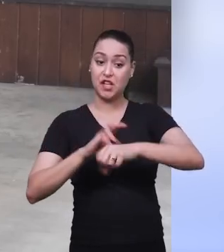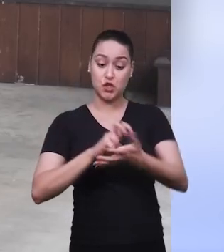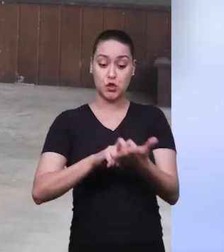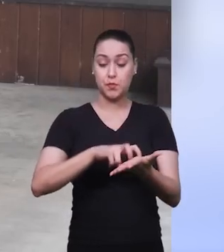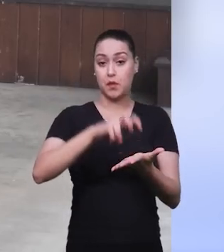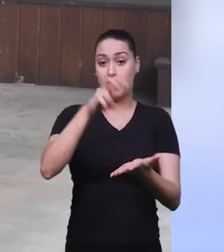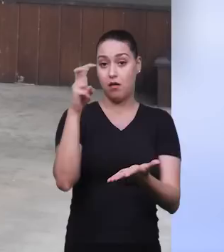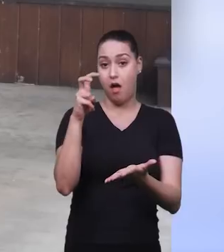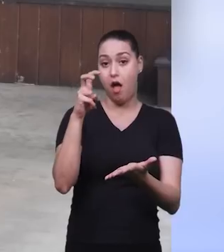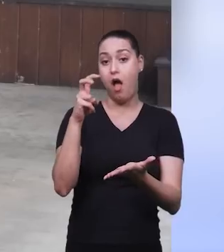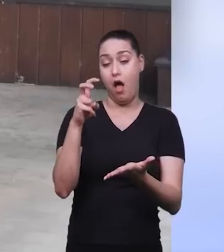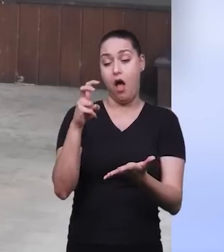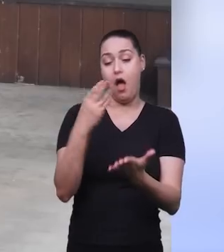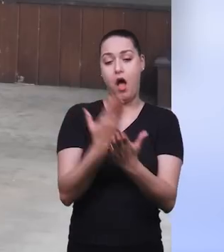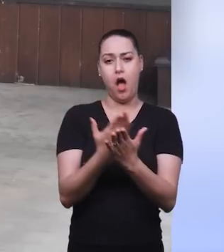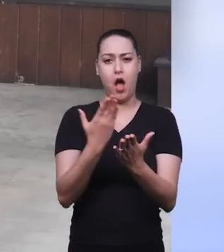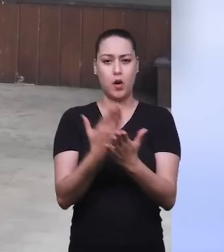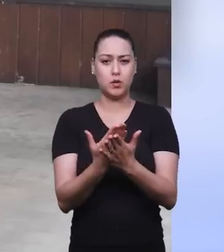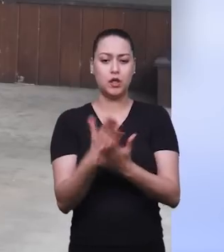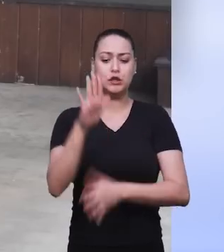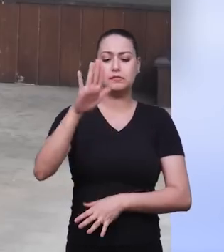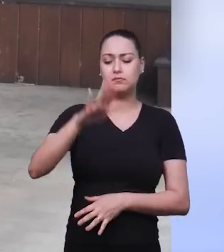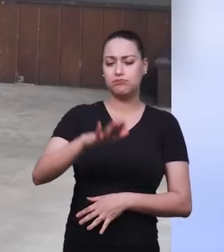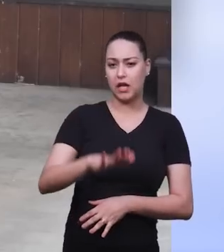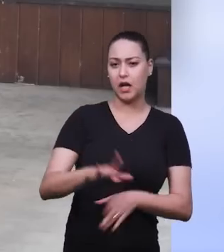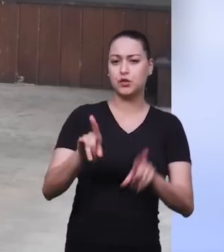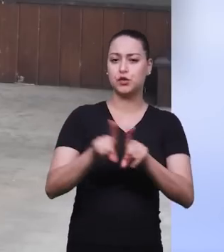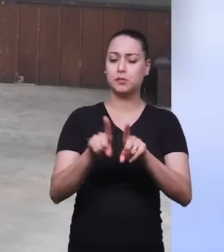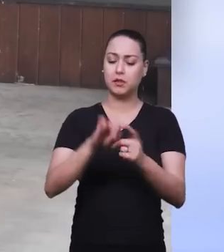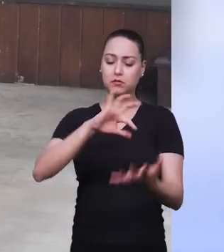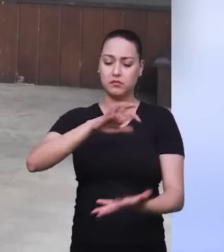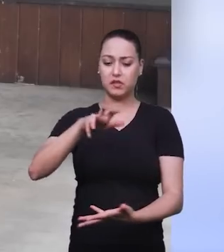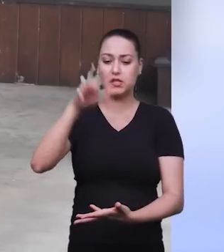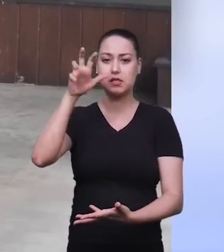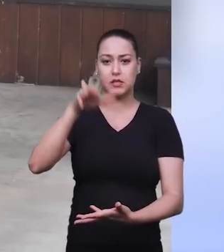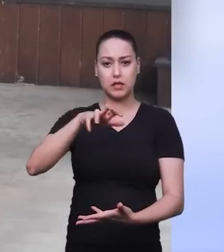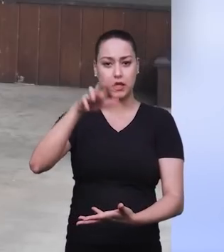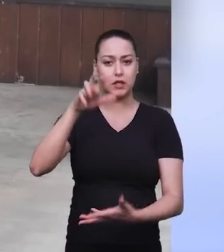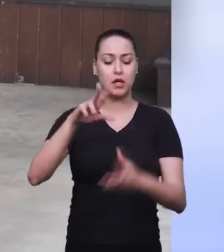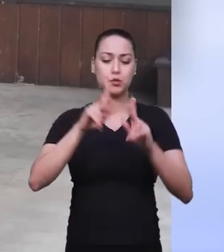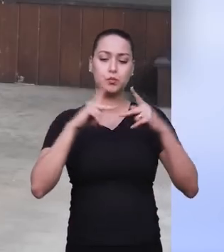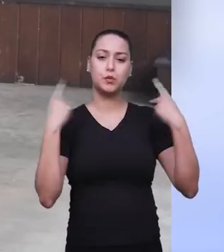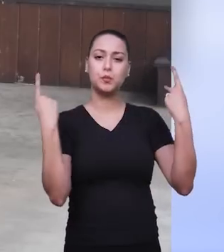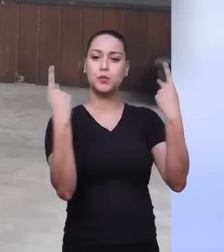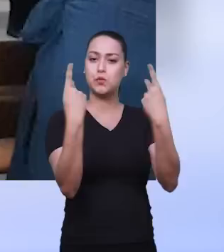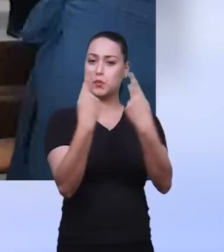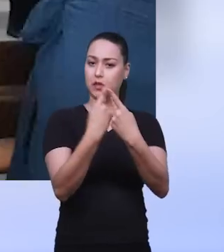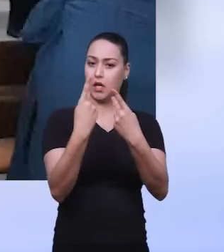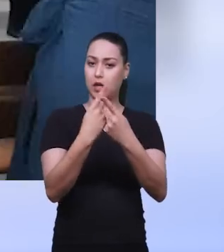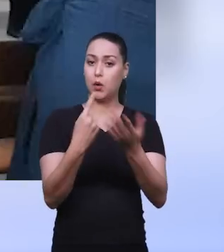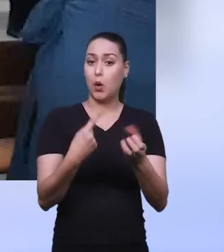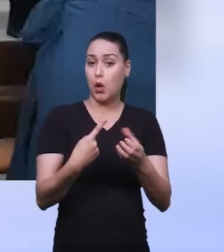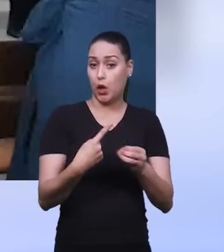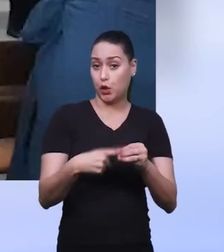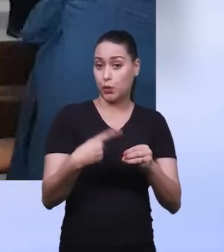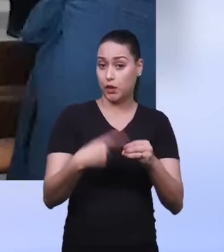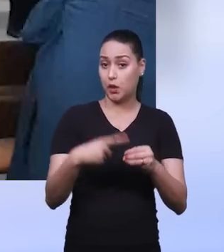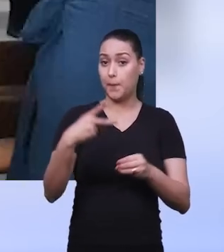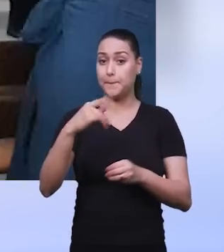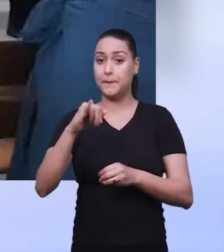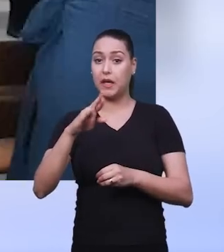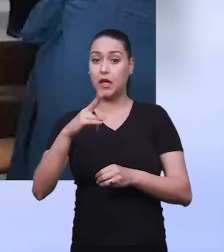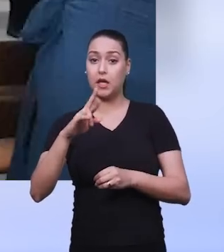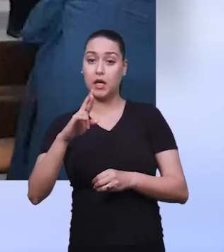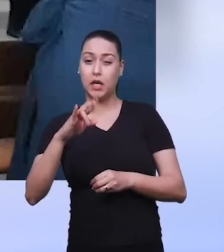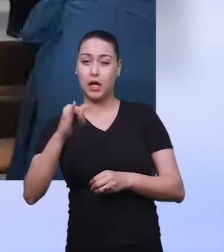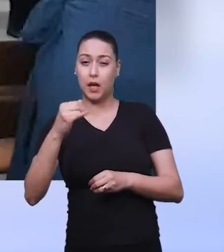irmãos com funções. Pela tarde, todos assistiram à transmissão via satélite feita pelo presbitério. E no interior, os irmãos de